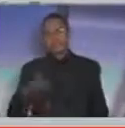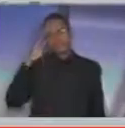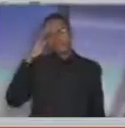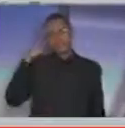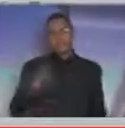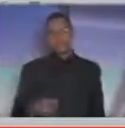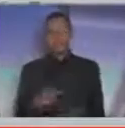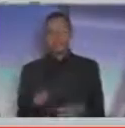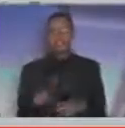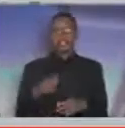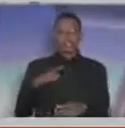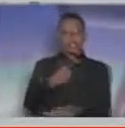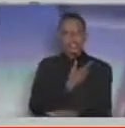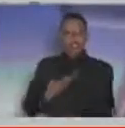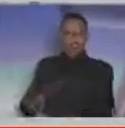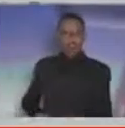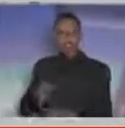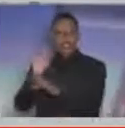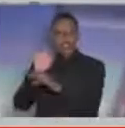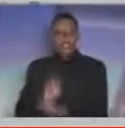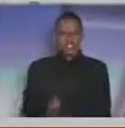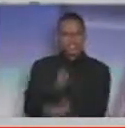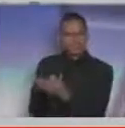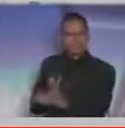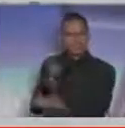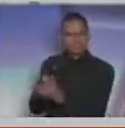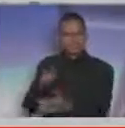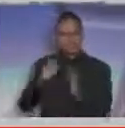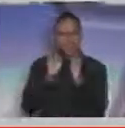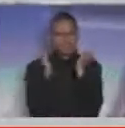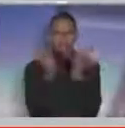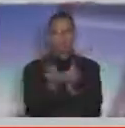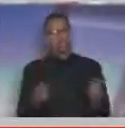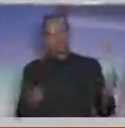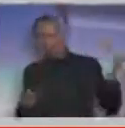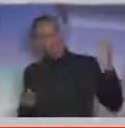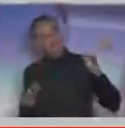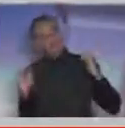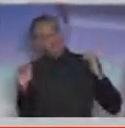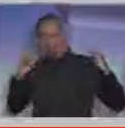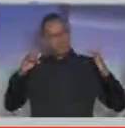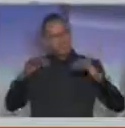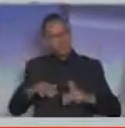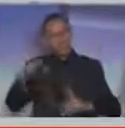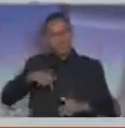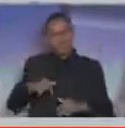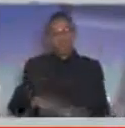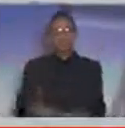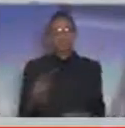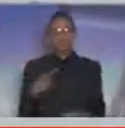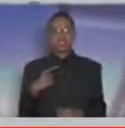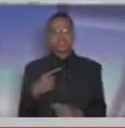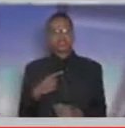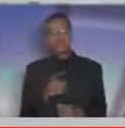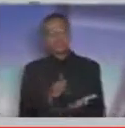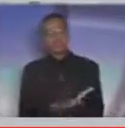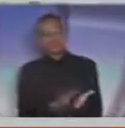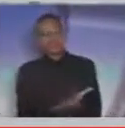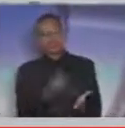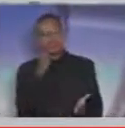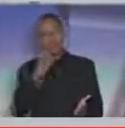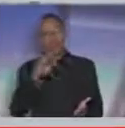sobretudo pressionando o governo estadual vindo aqui na alesp vive até montou essa Associação Então parabéns